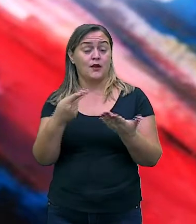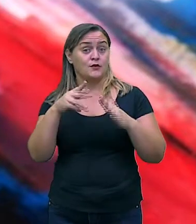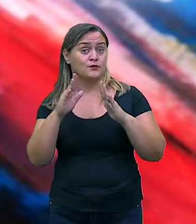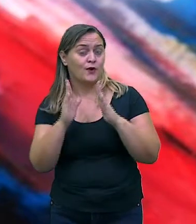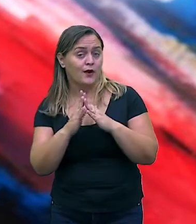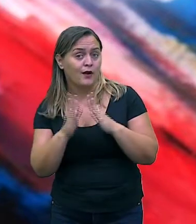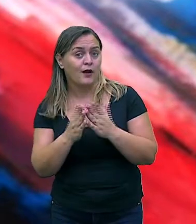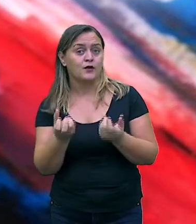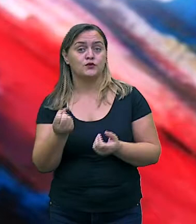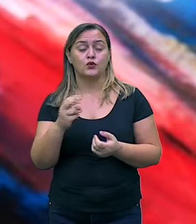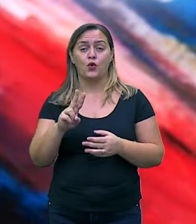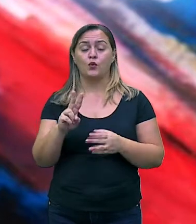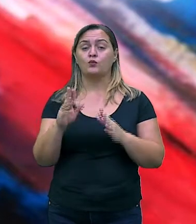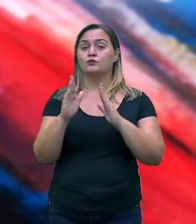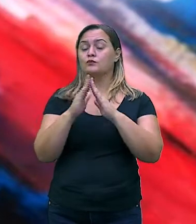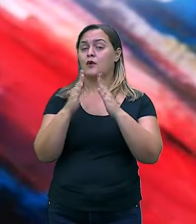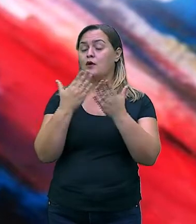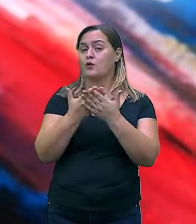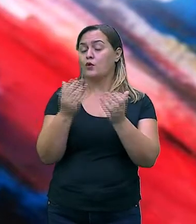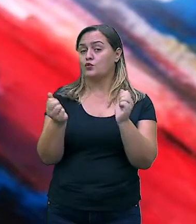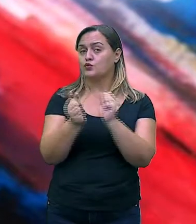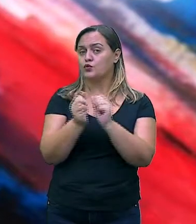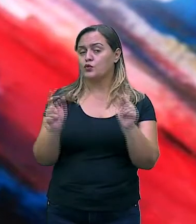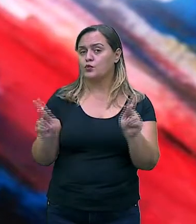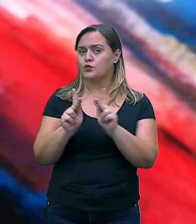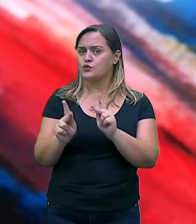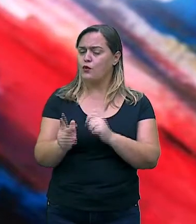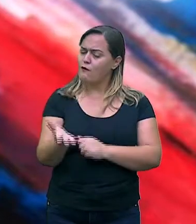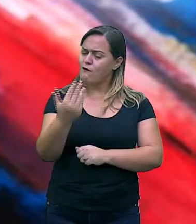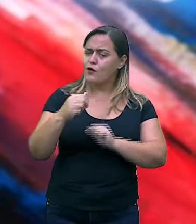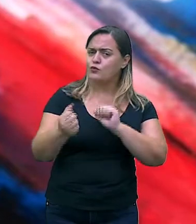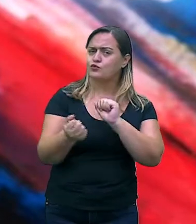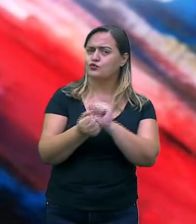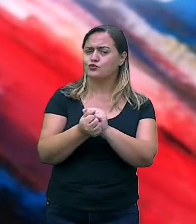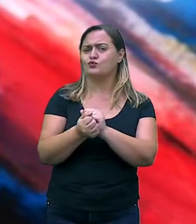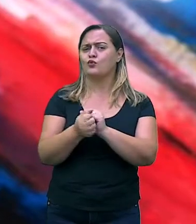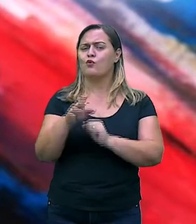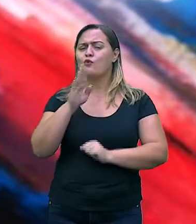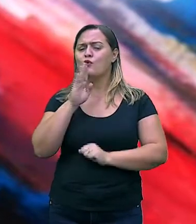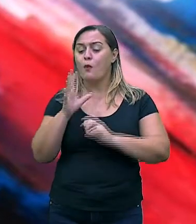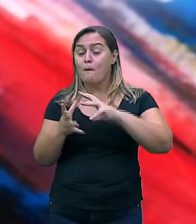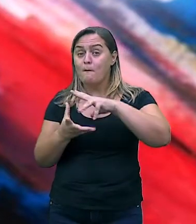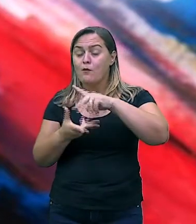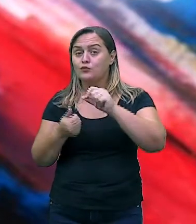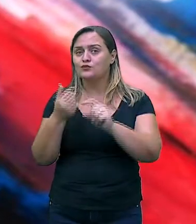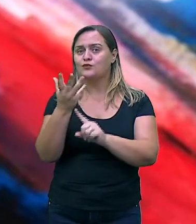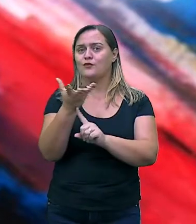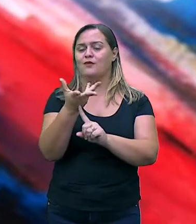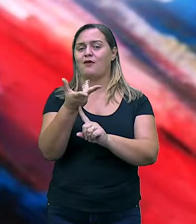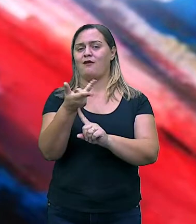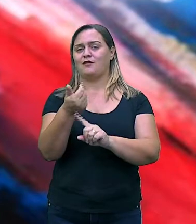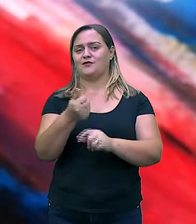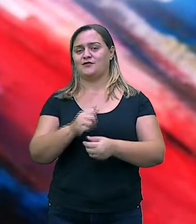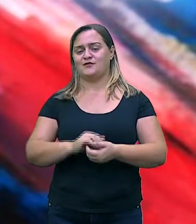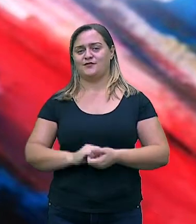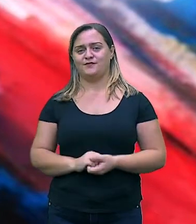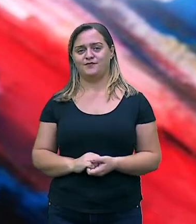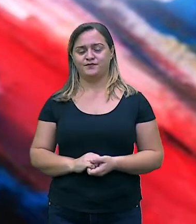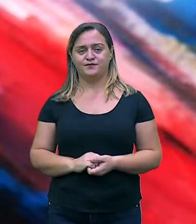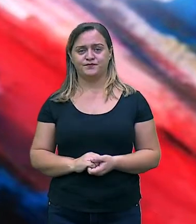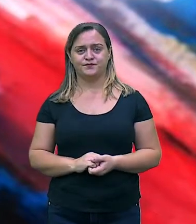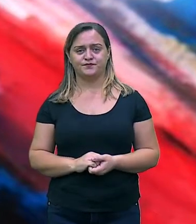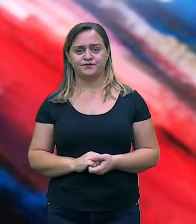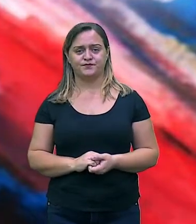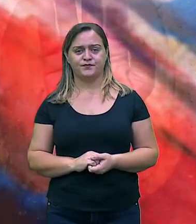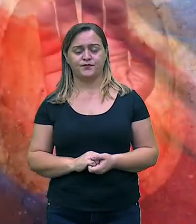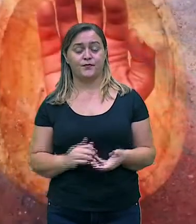seu professor, pega a sua atividade, vamos juntos viajar pelo mundo da arte. Agora observe